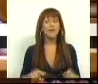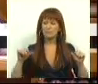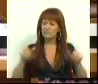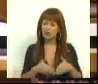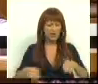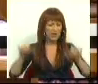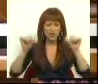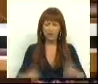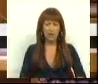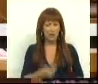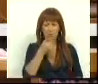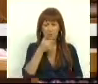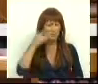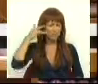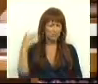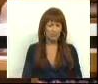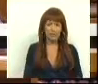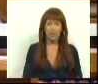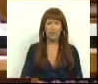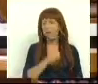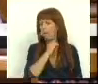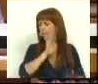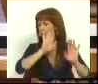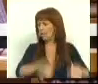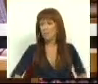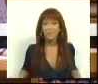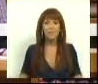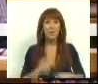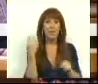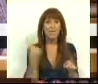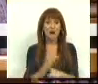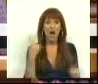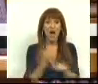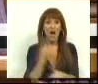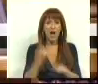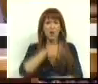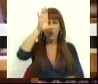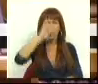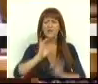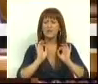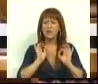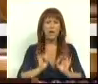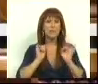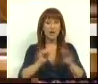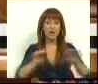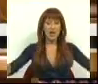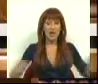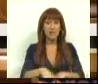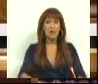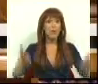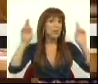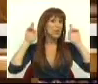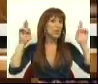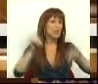estratégia, a incompetência, a negligência dos sucessivos governos, bem traçada à escala de uma